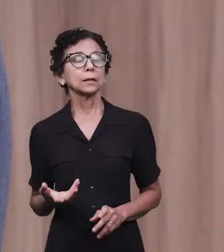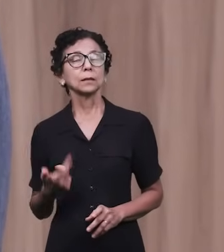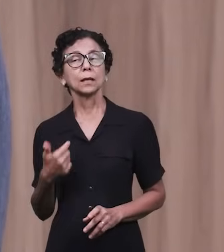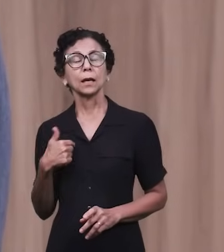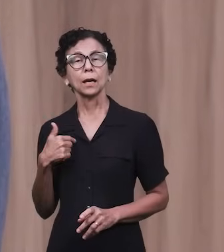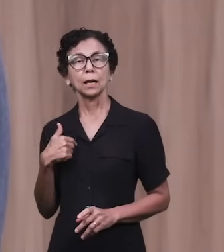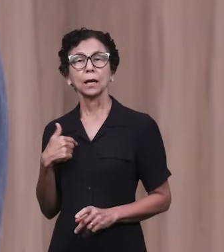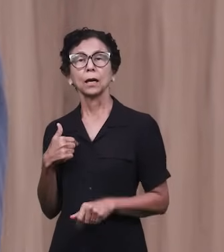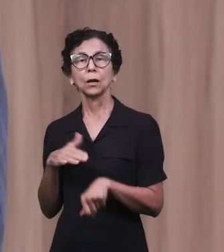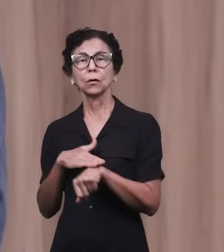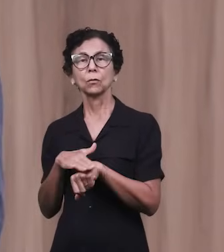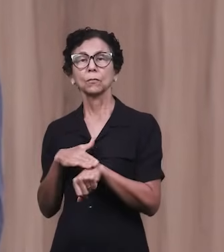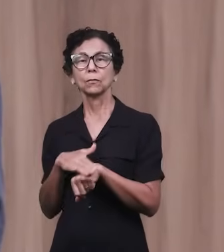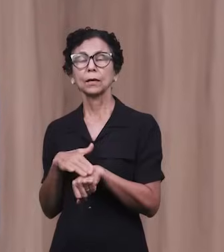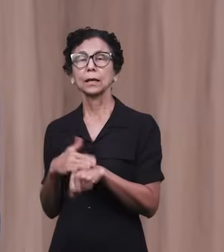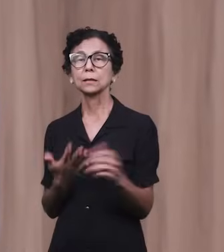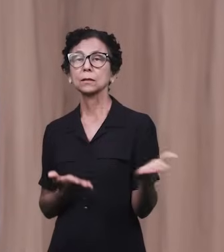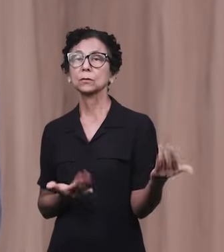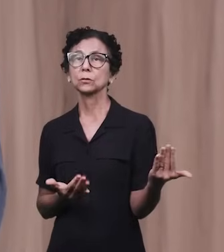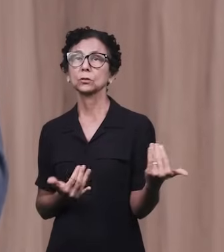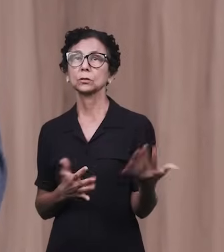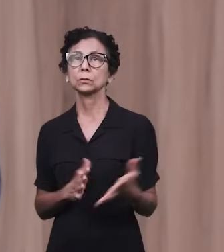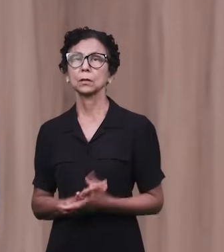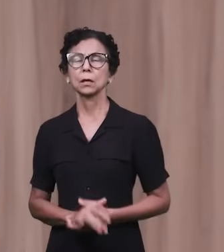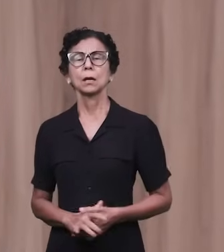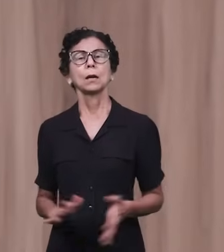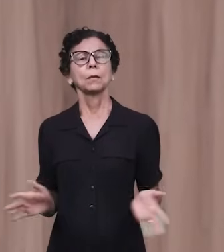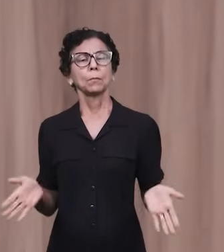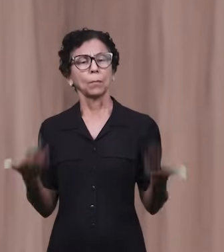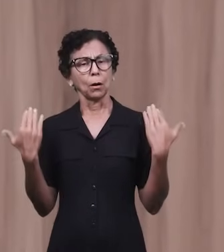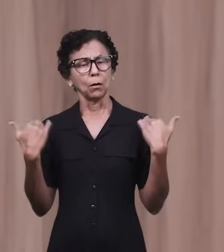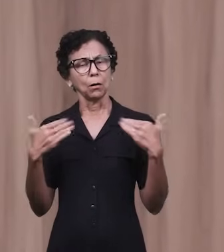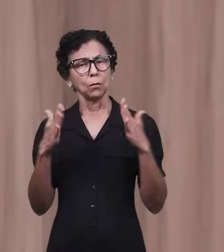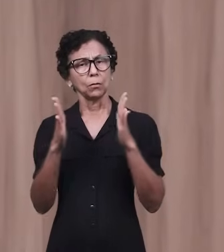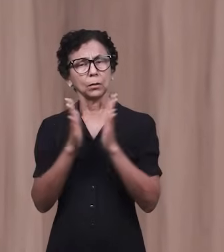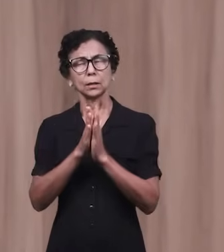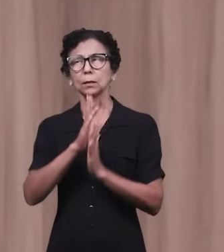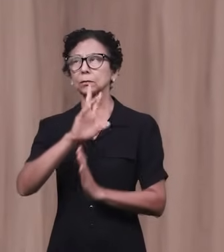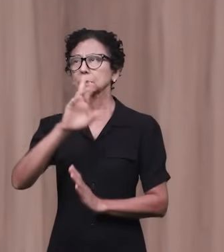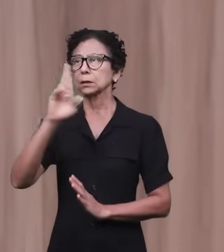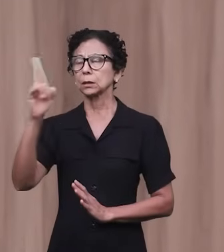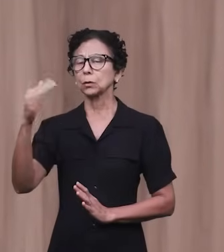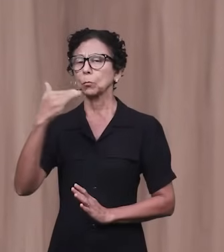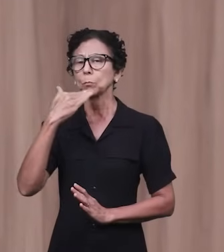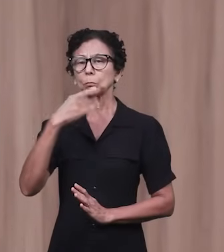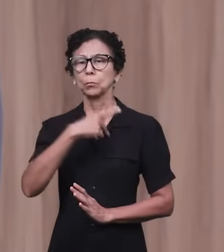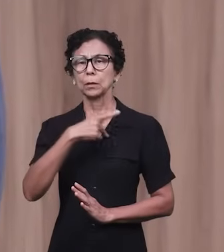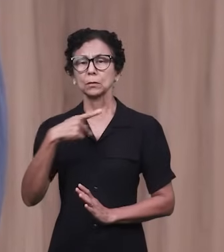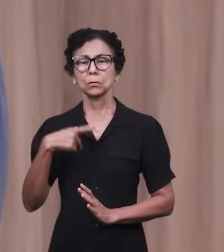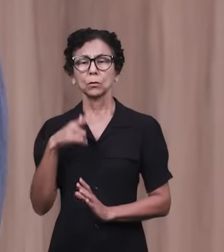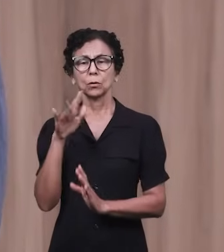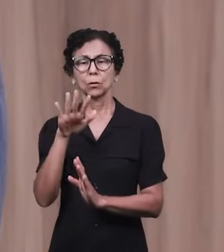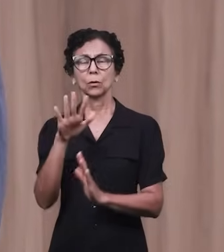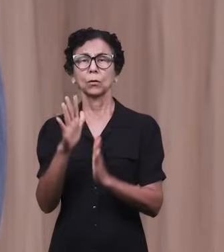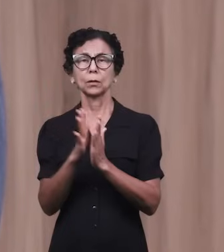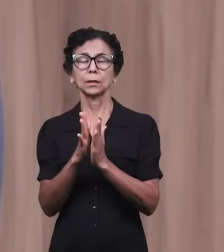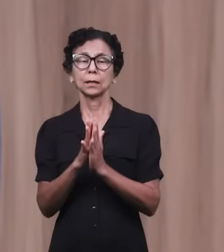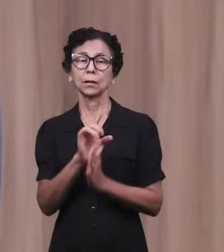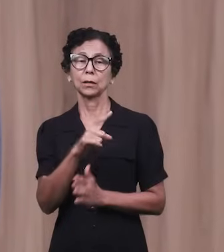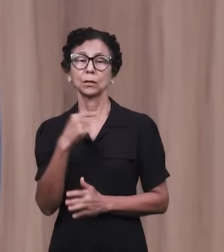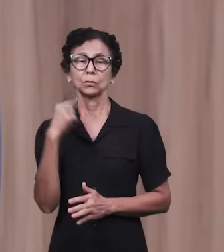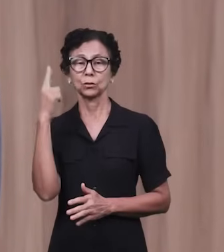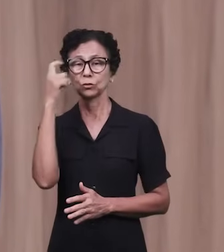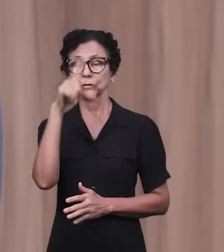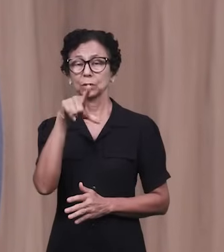vocês, às vezes nós orar ao Senhor mesmo, vamos orar, pedir o pastor para orar, pedir o diácono para orar, os irmãos, olha, orem que eu estou com dificuldade na